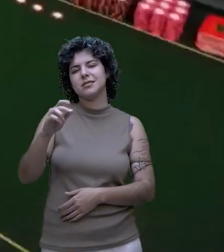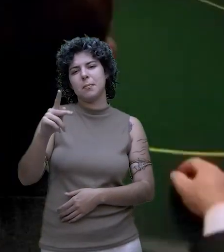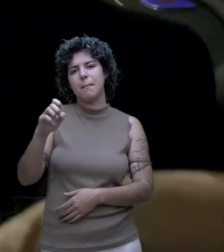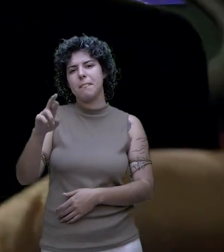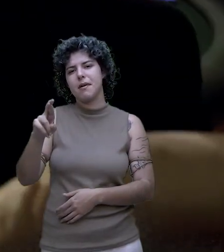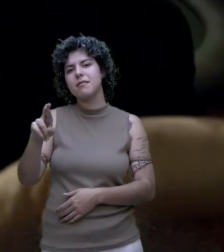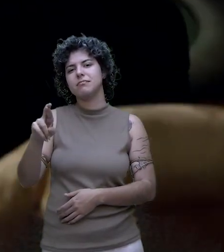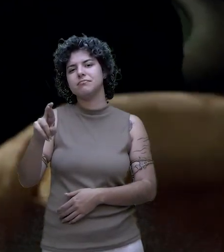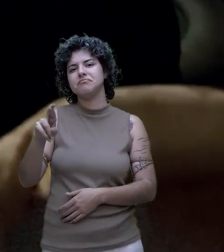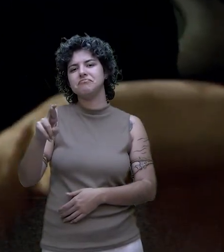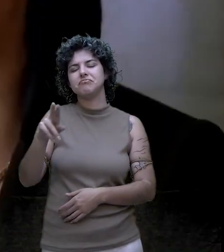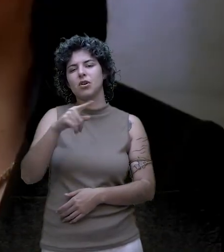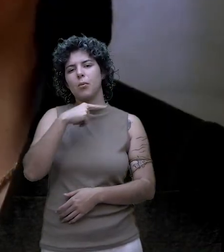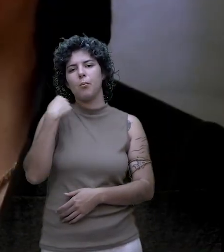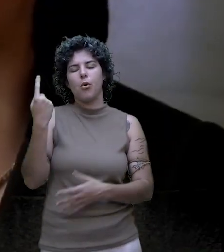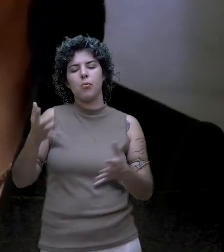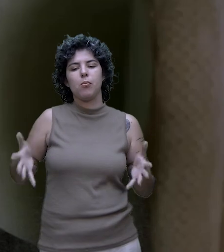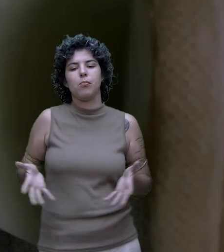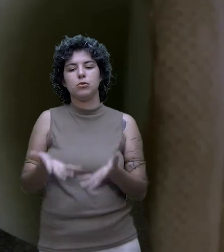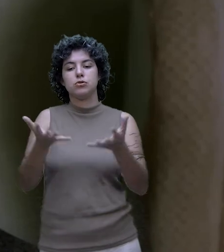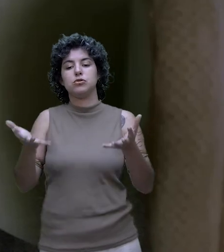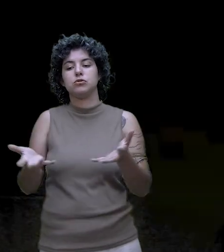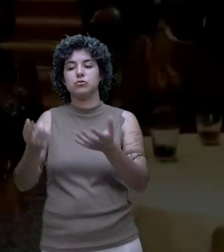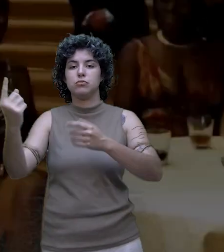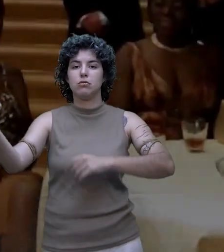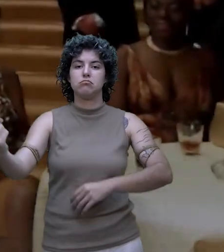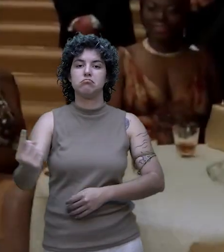mas morre para motivar o bonde. Típico.